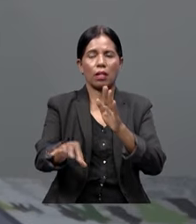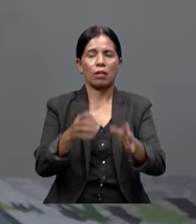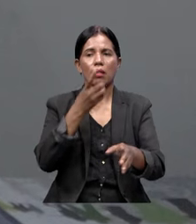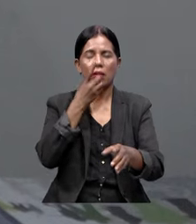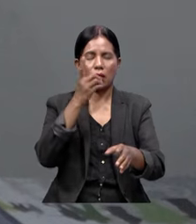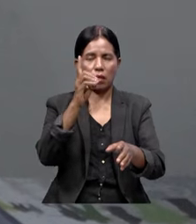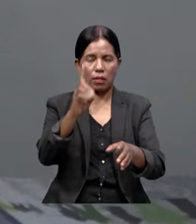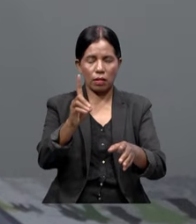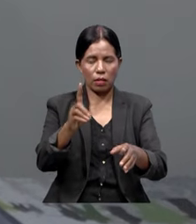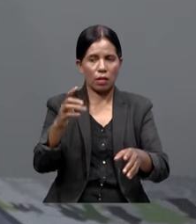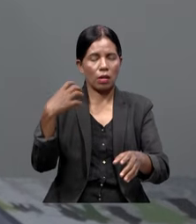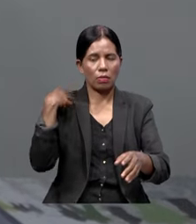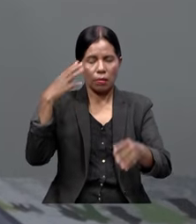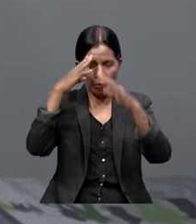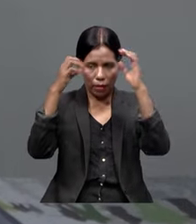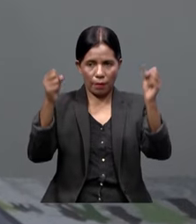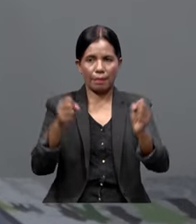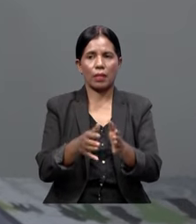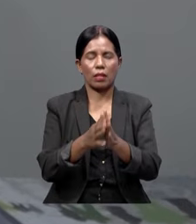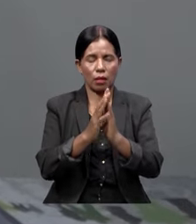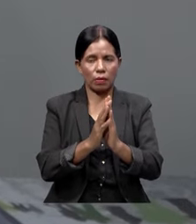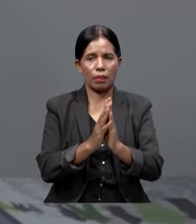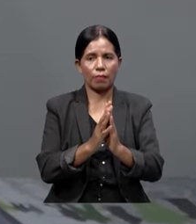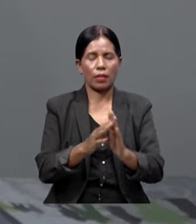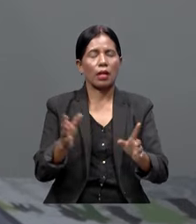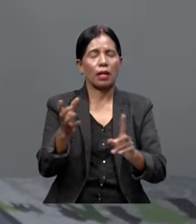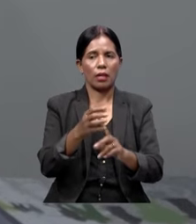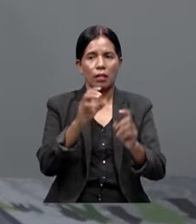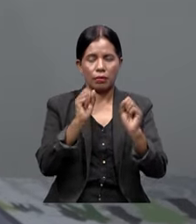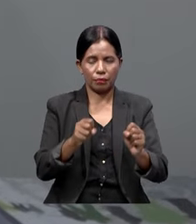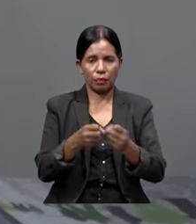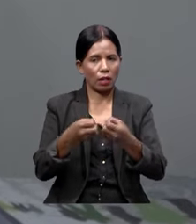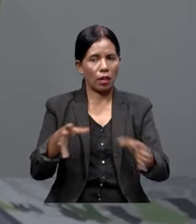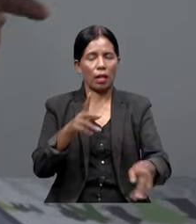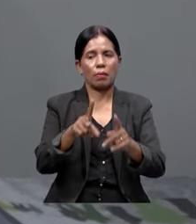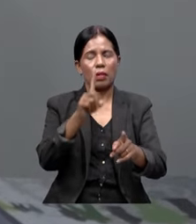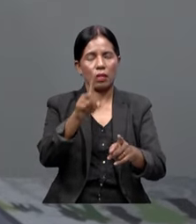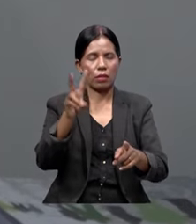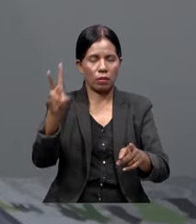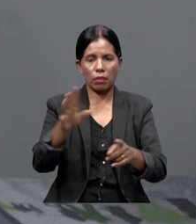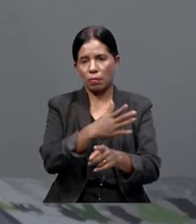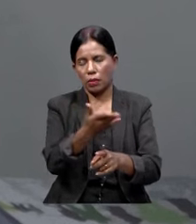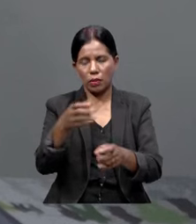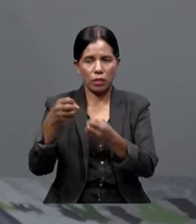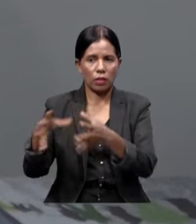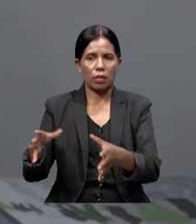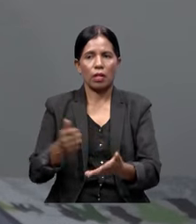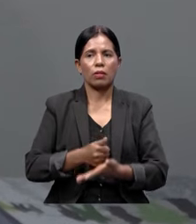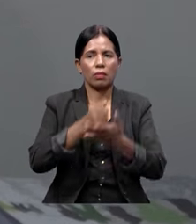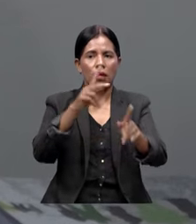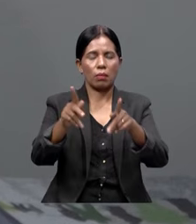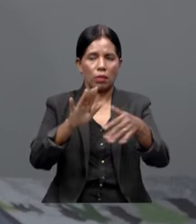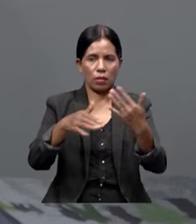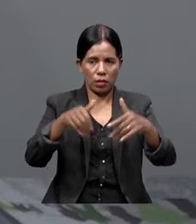no palácio do presidente e to husu mambote kata kari da ne Lakwa ngay may darua ita bot ni sore, mas salve ita bot ni pobo